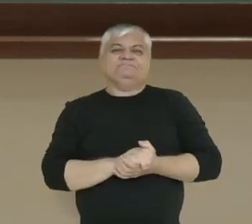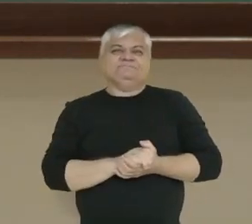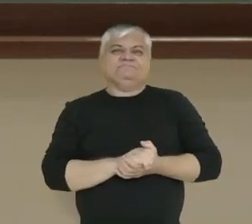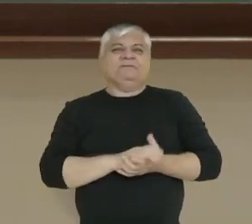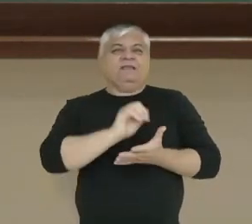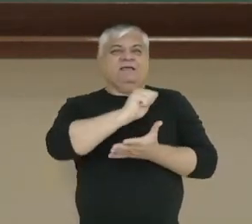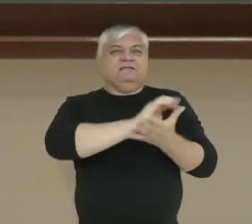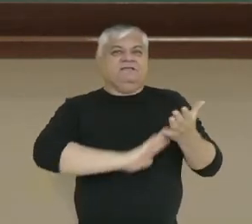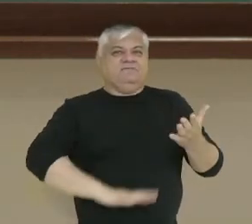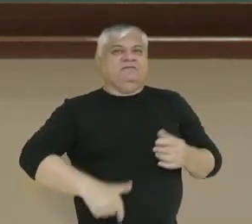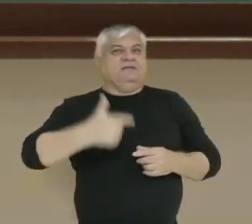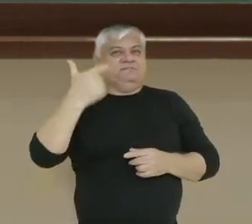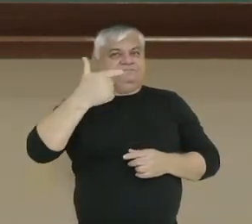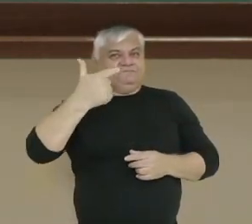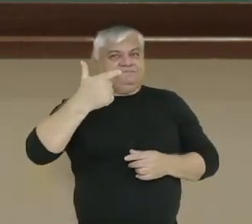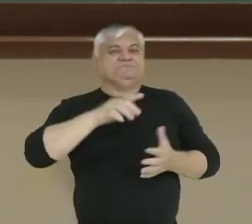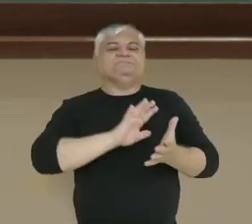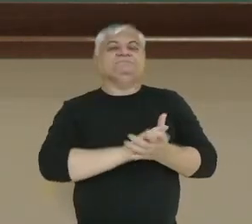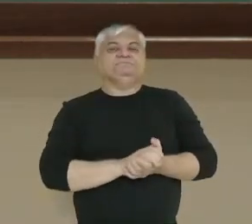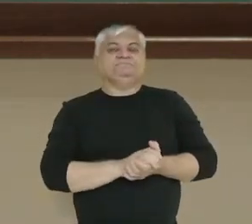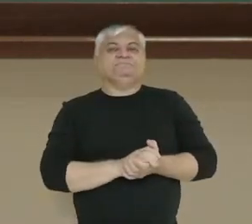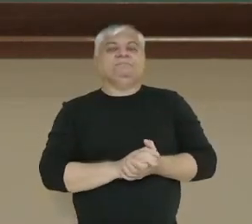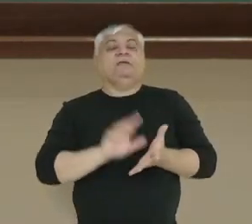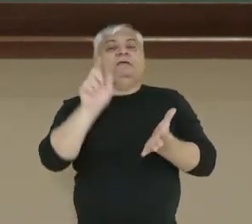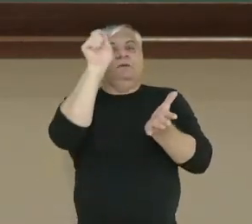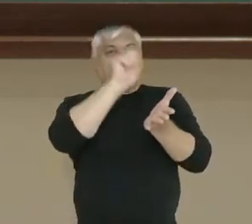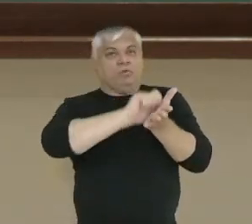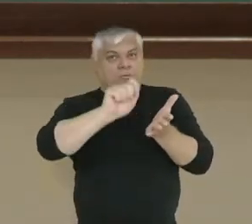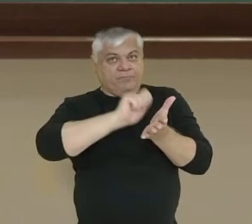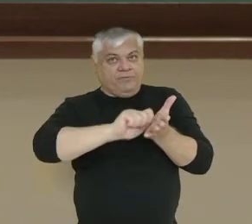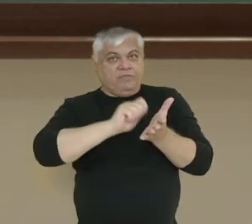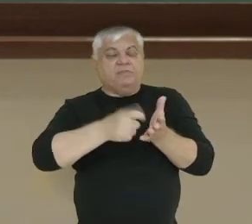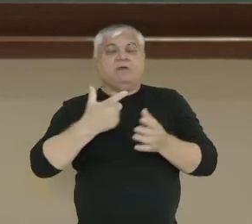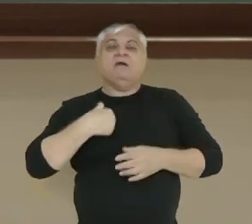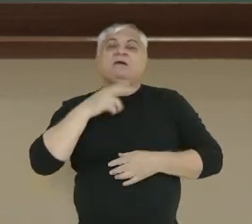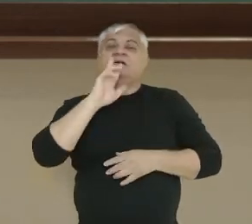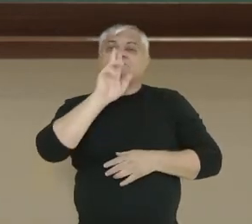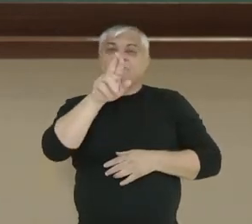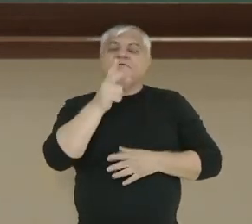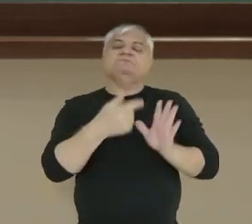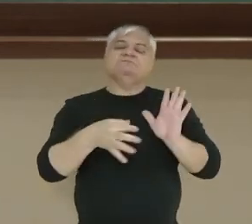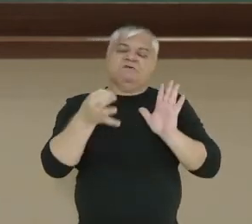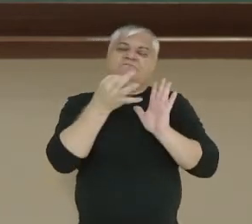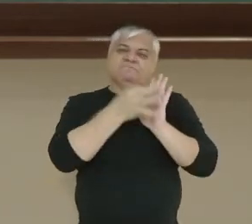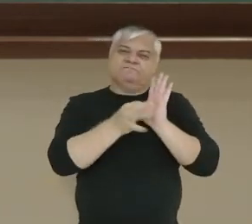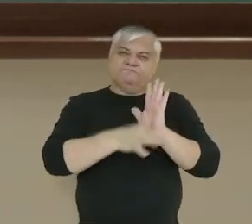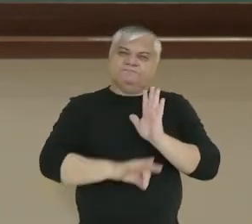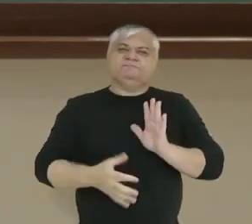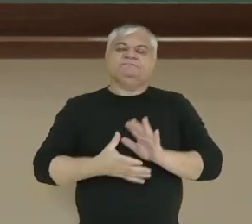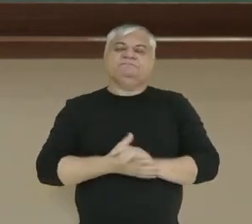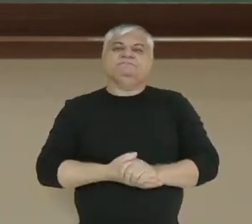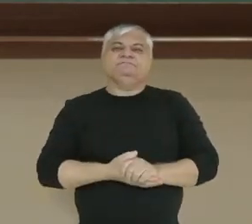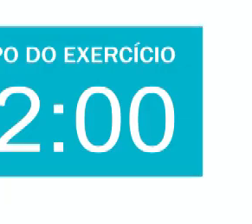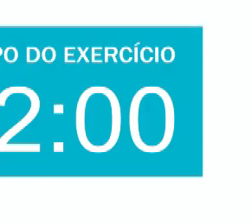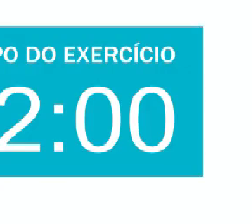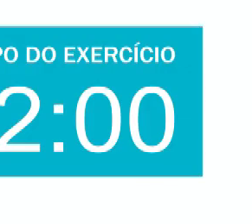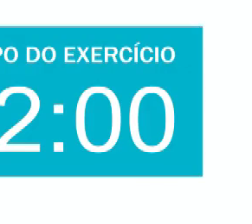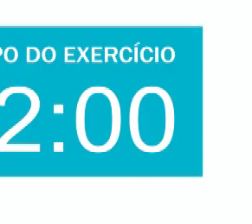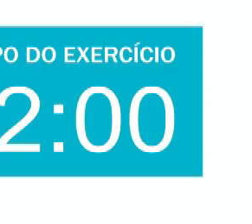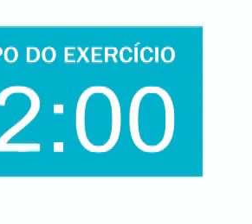Chegamos na nossa atividade. Gente, copiem, respondam no caderno e a gente já volta para ver se está tudo correto.